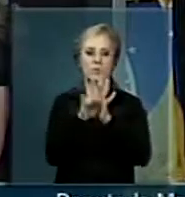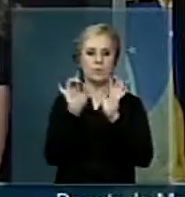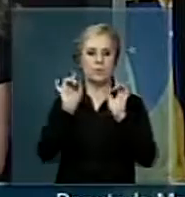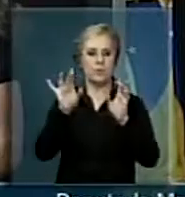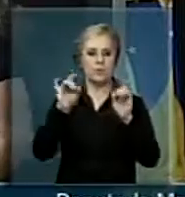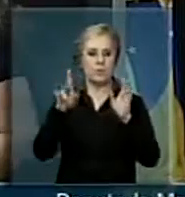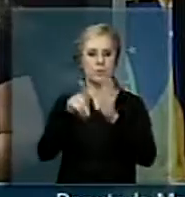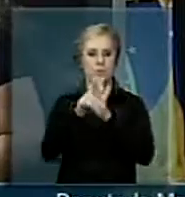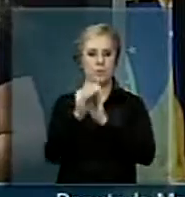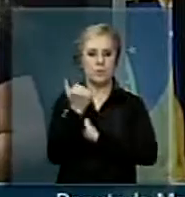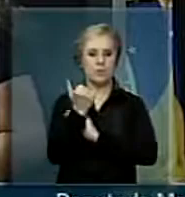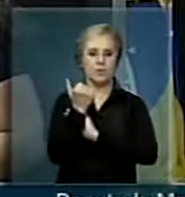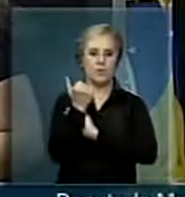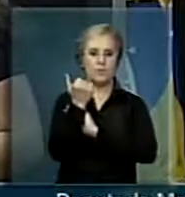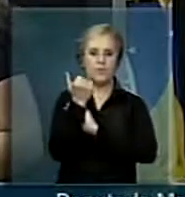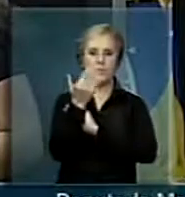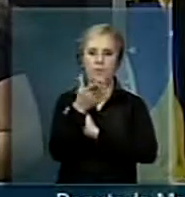específicos